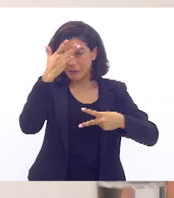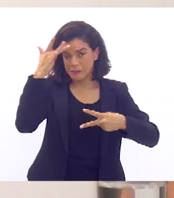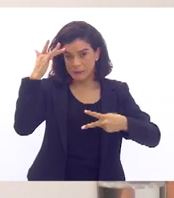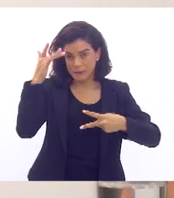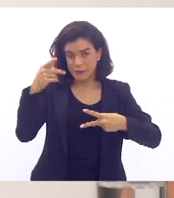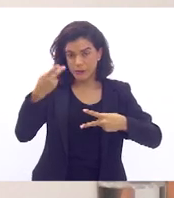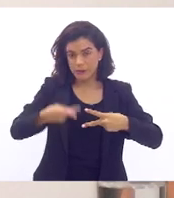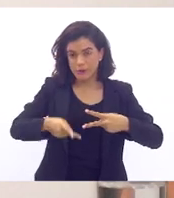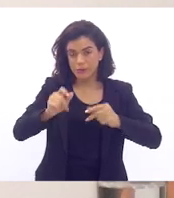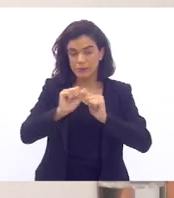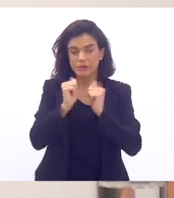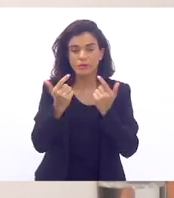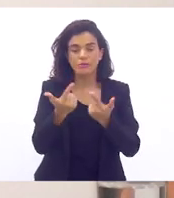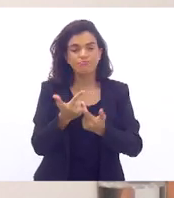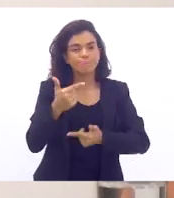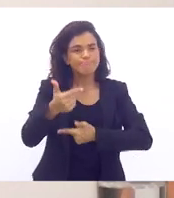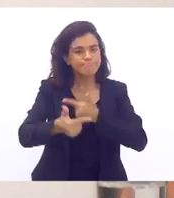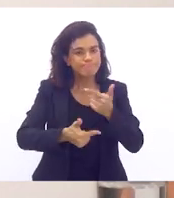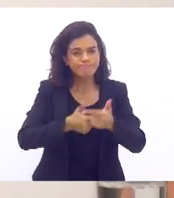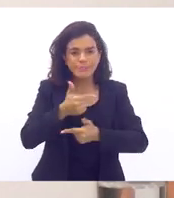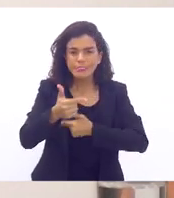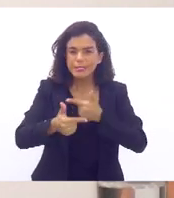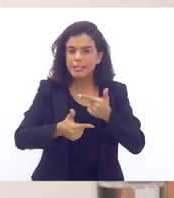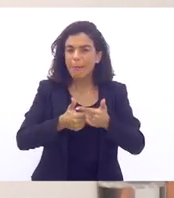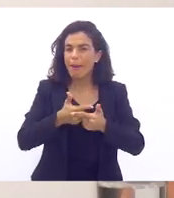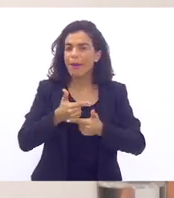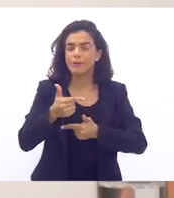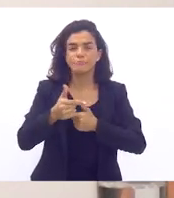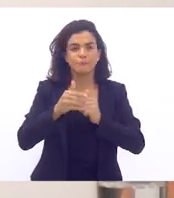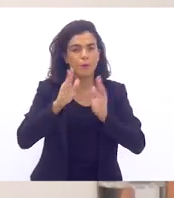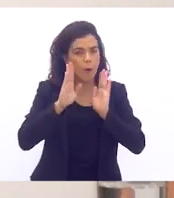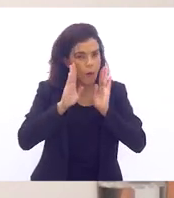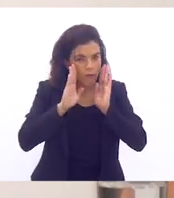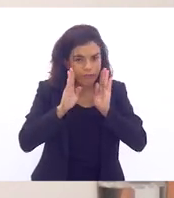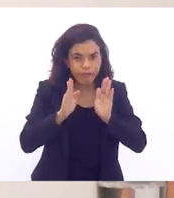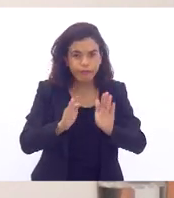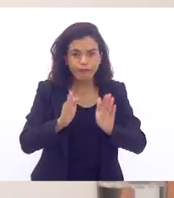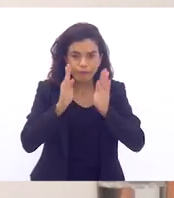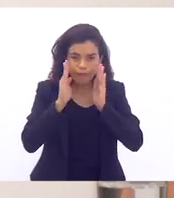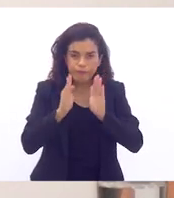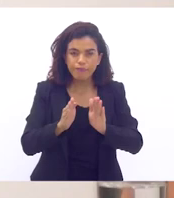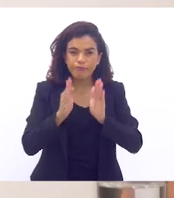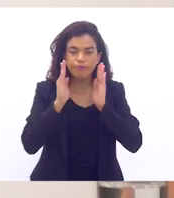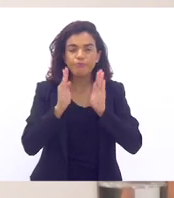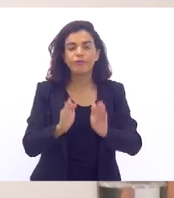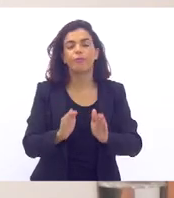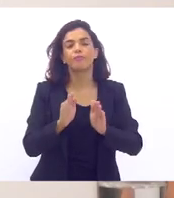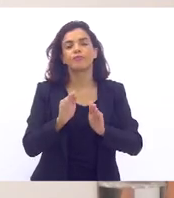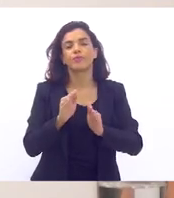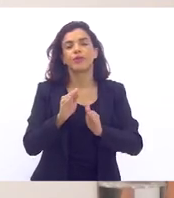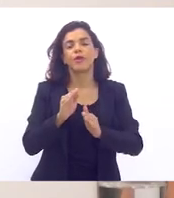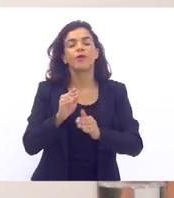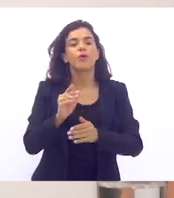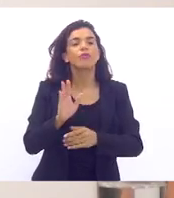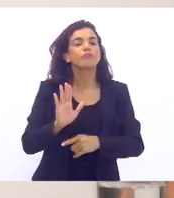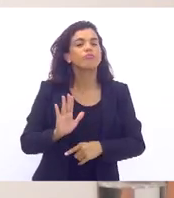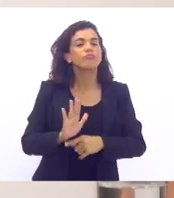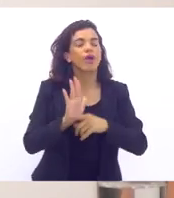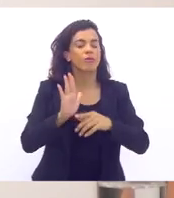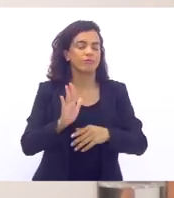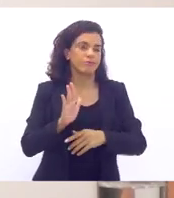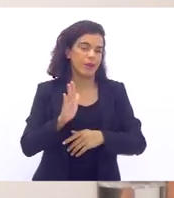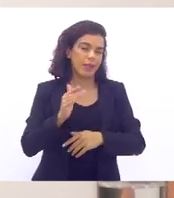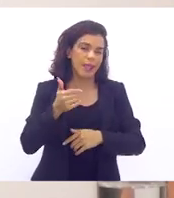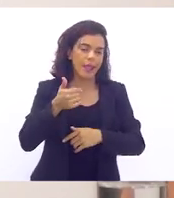que se dedica o integralmente a isso e fazem com que essa casa funcione de uma forma